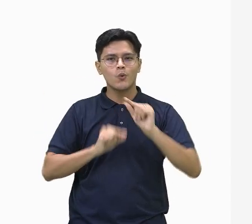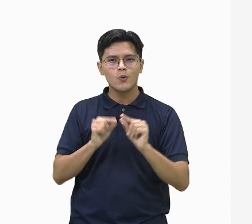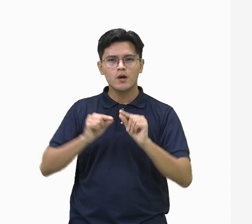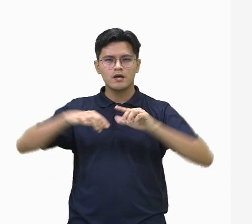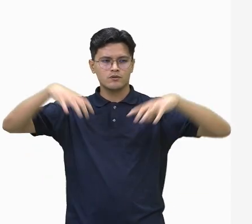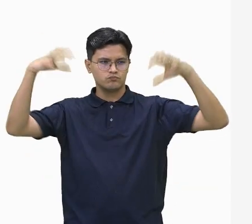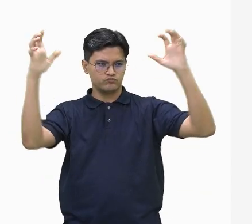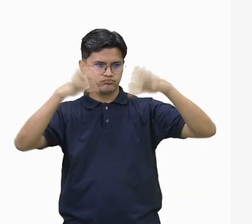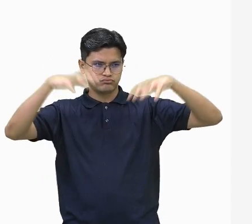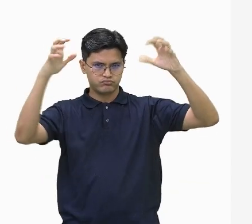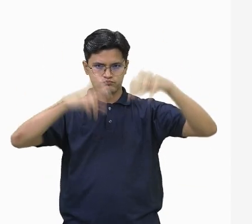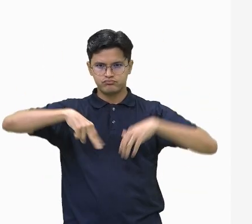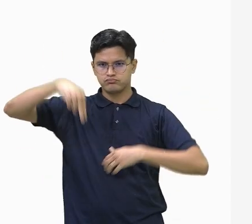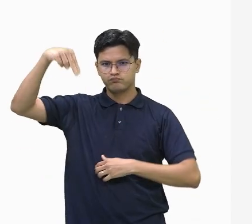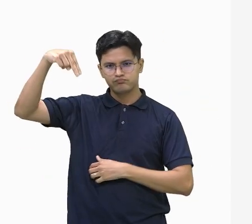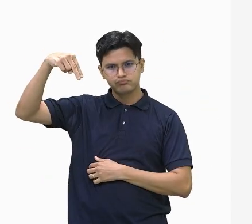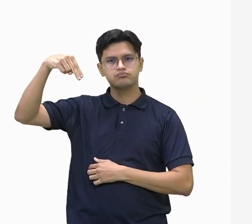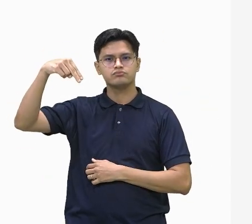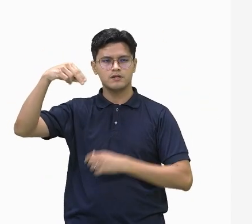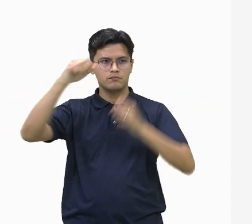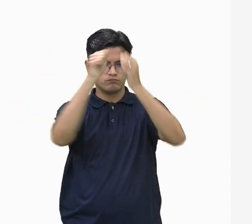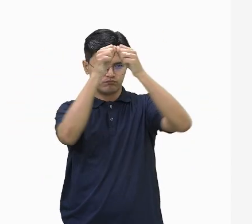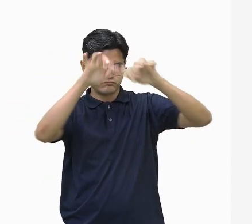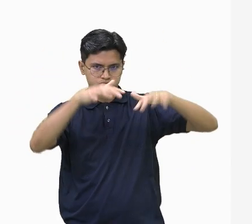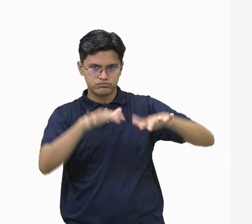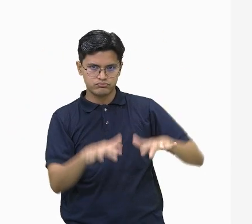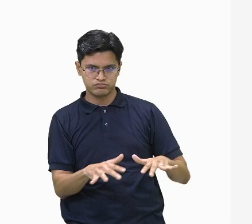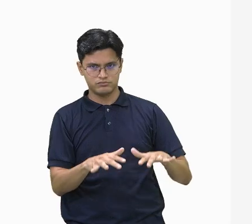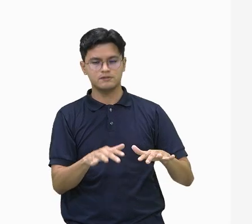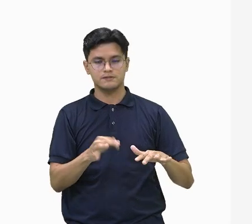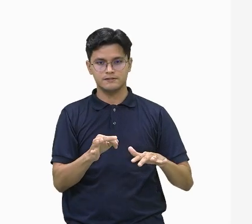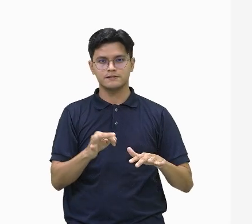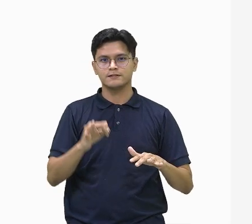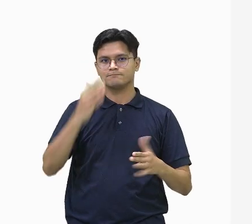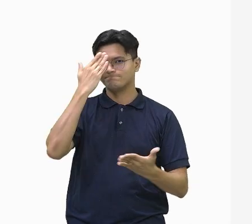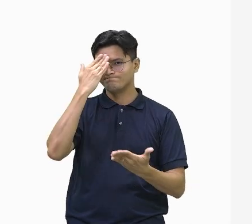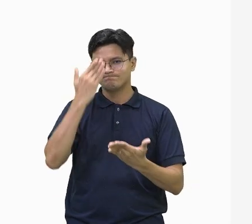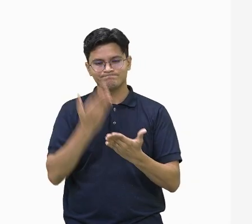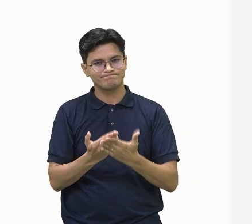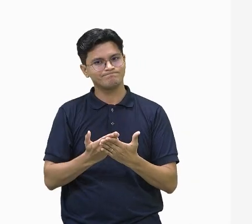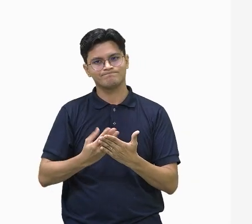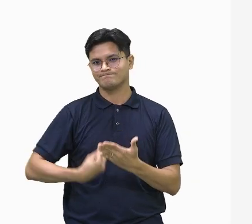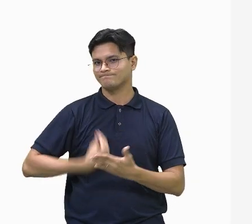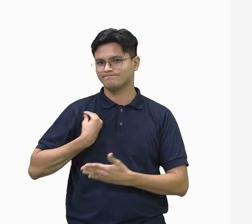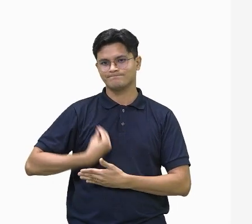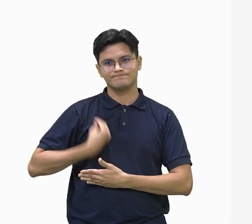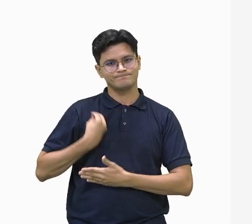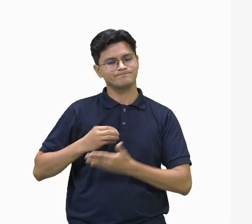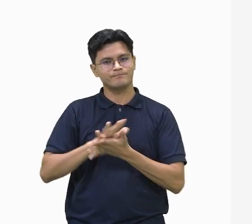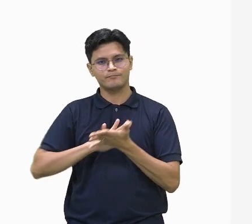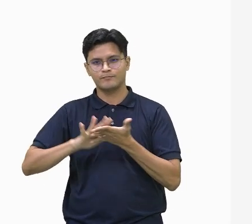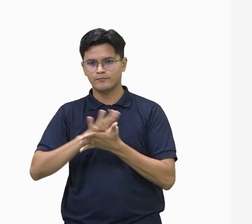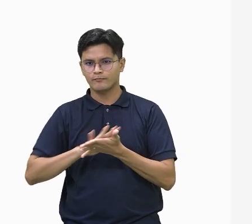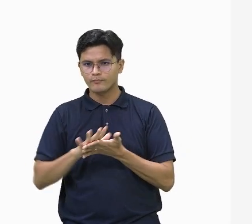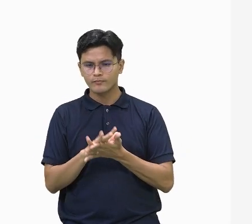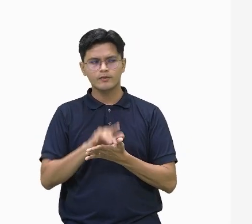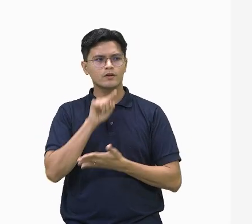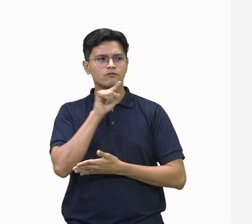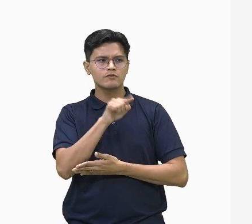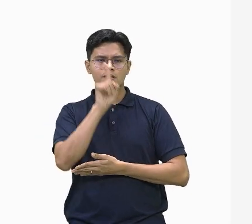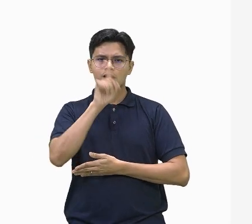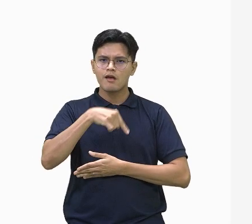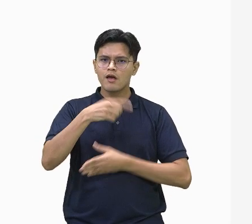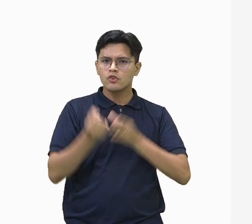norte, teto caíste, crença, já não vives. Ó filho da minha alma,